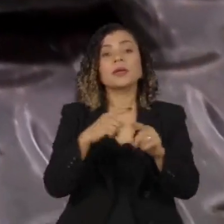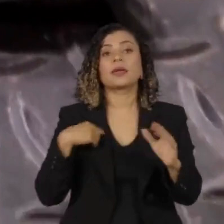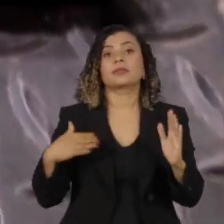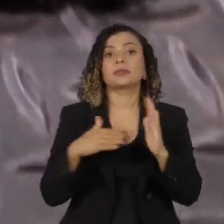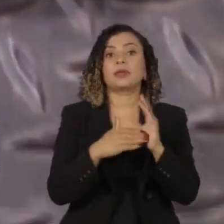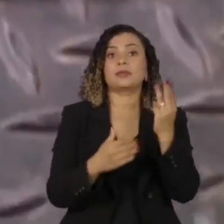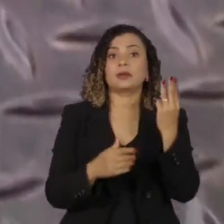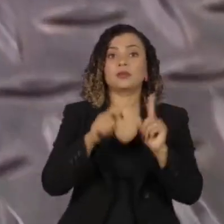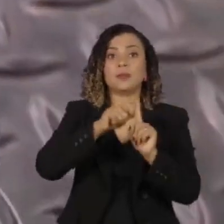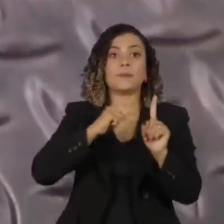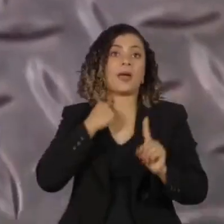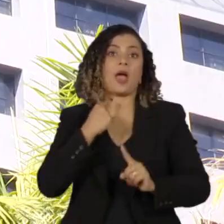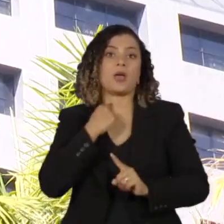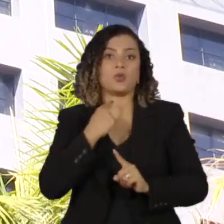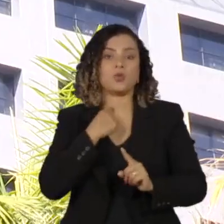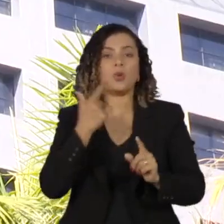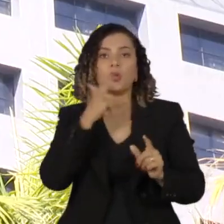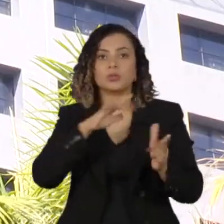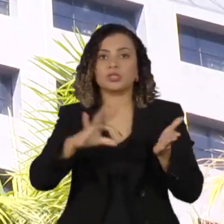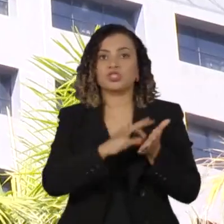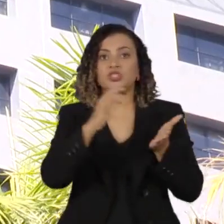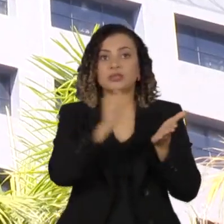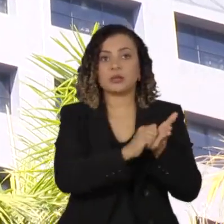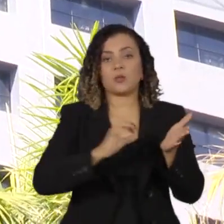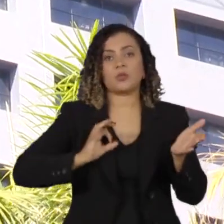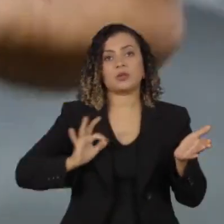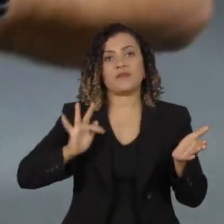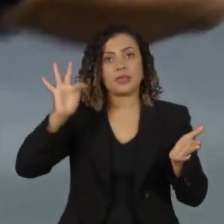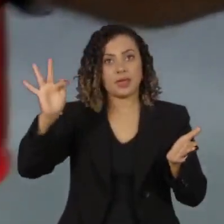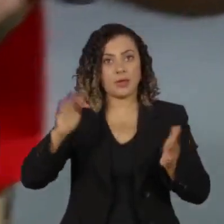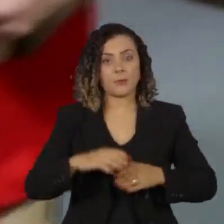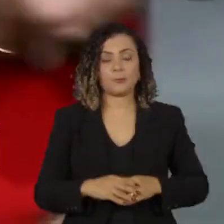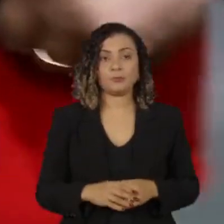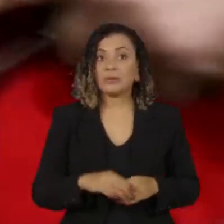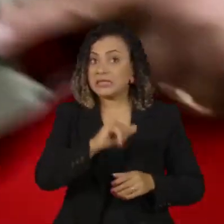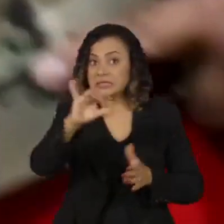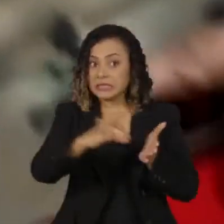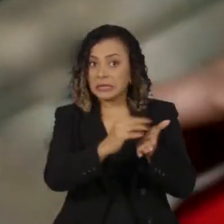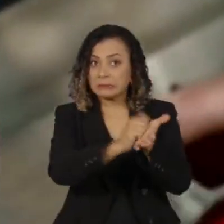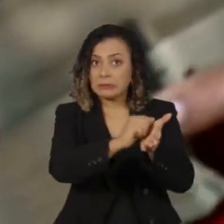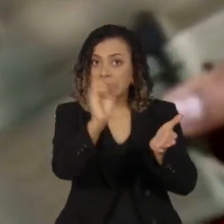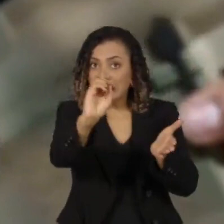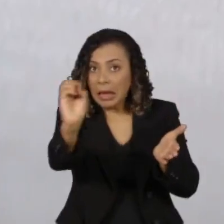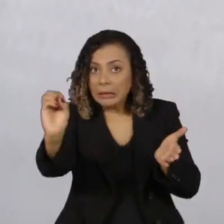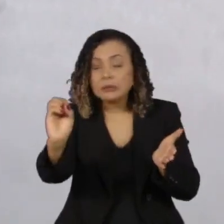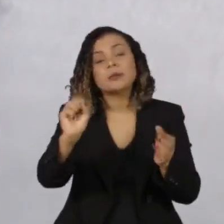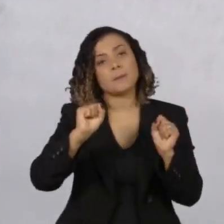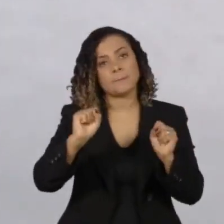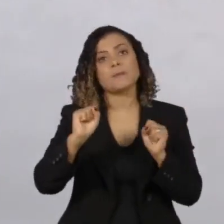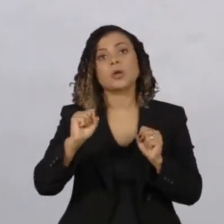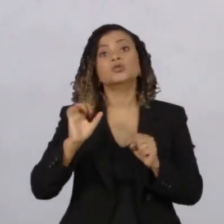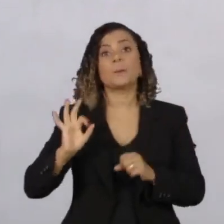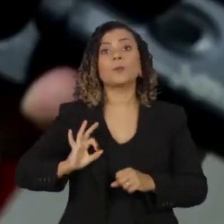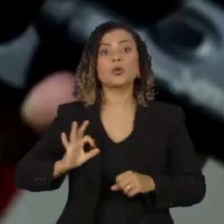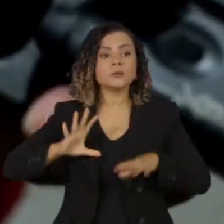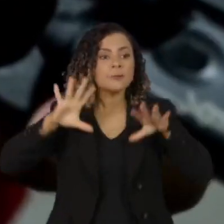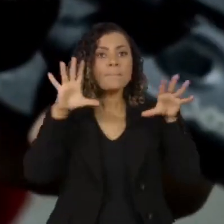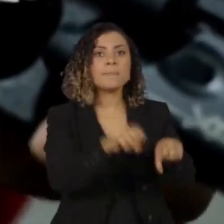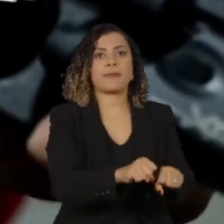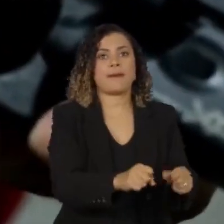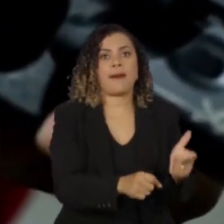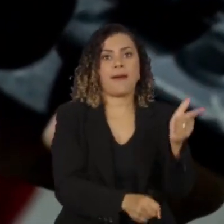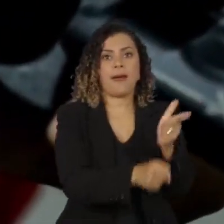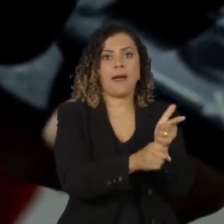recadastramento no Sistema Nacional de armas da Polícia Federal quem não fizer poderá ter a arma apreendida por